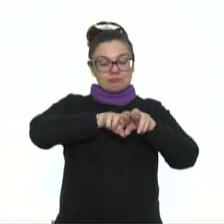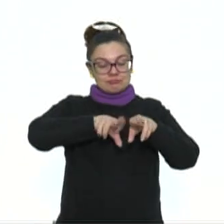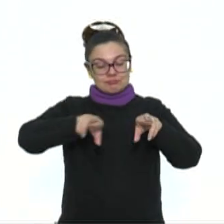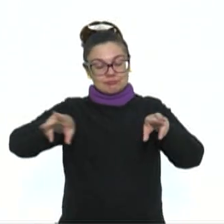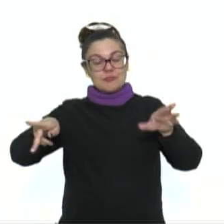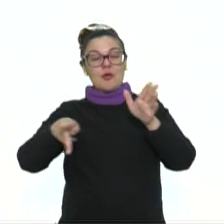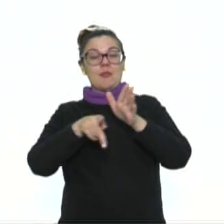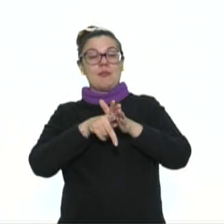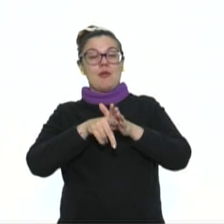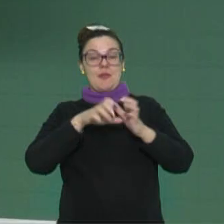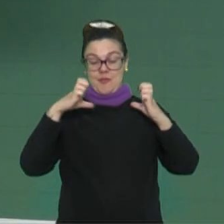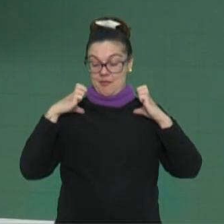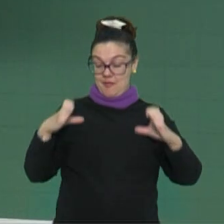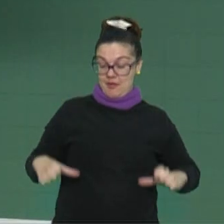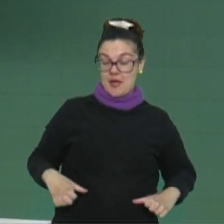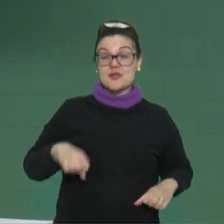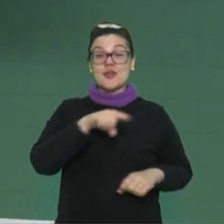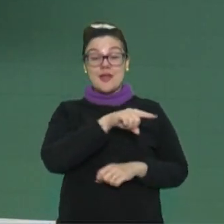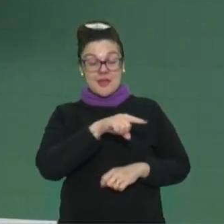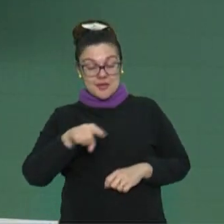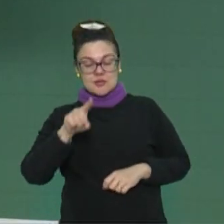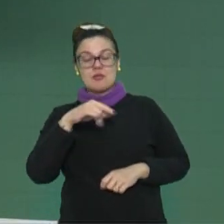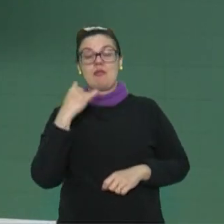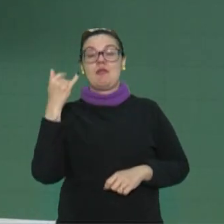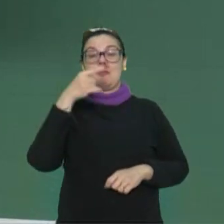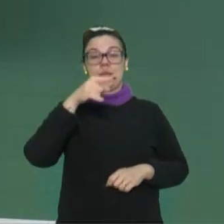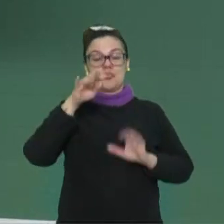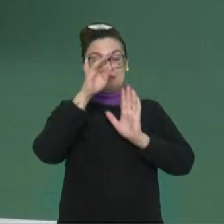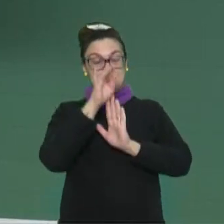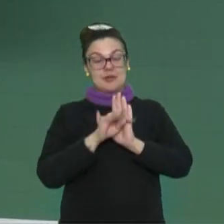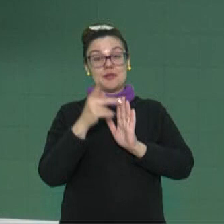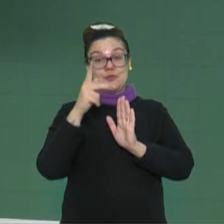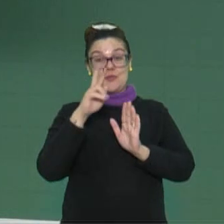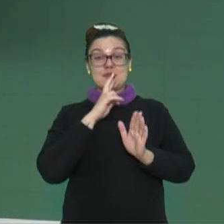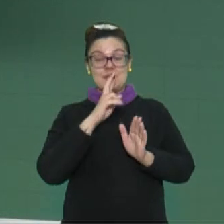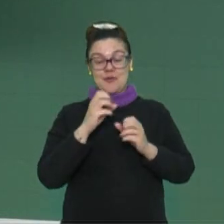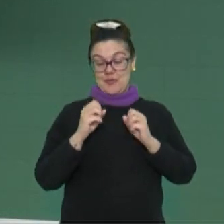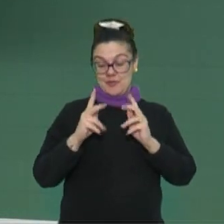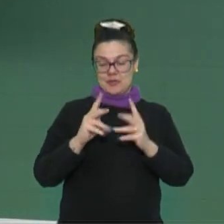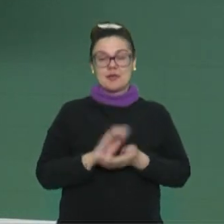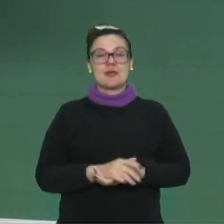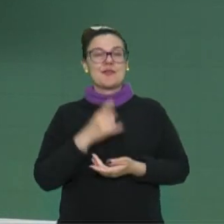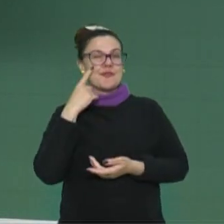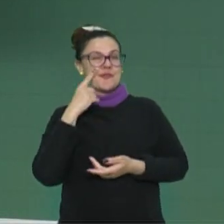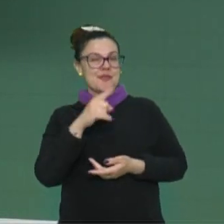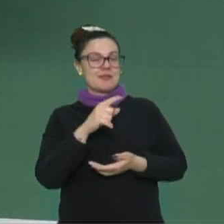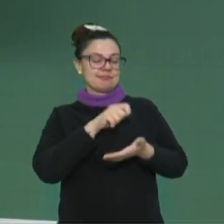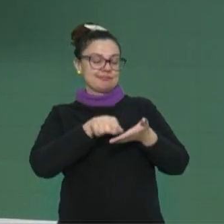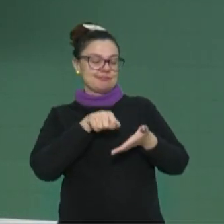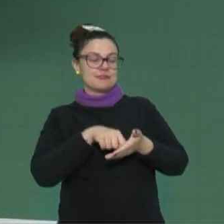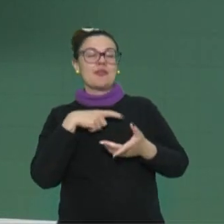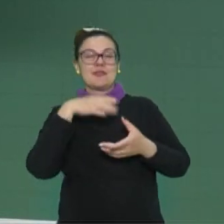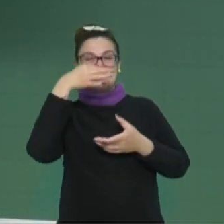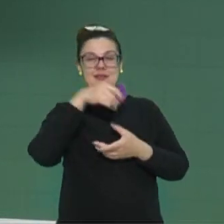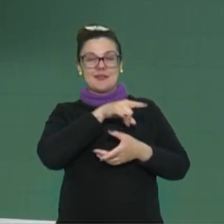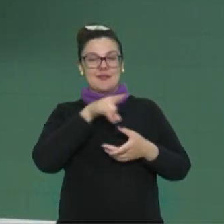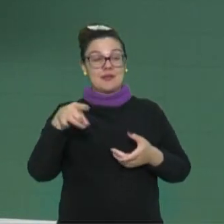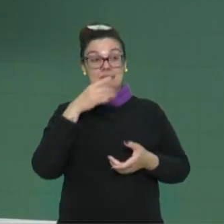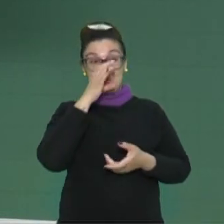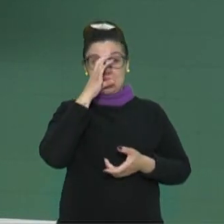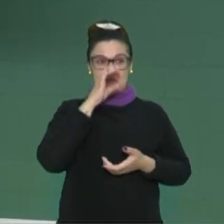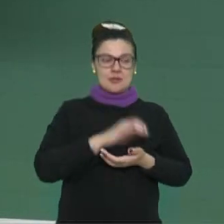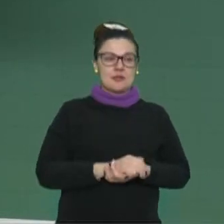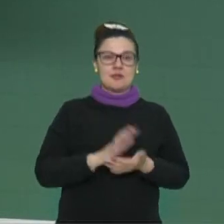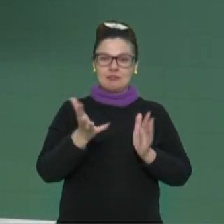e autonomia do sujeito. Tudo isso é muito importante estar contido na sua resposta, ok? Verifica aí do jeito que você escreveu, tenho certeza que você, com